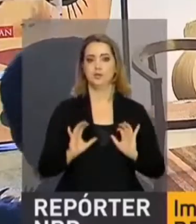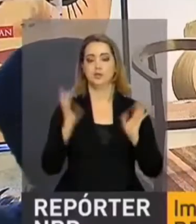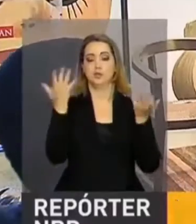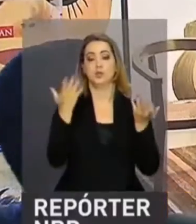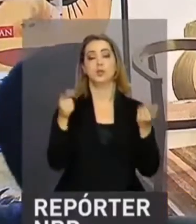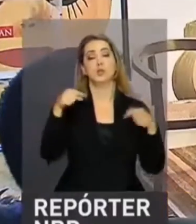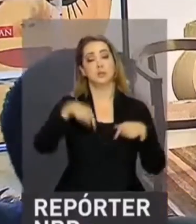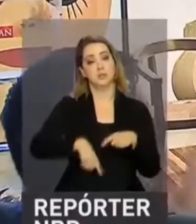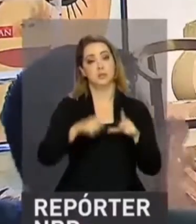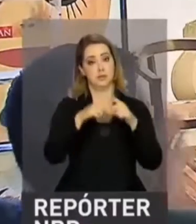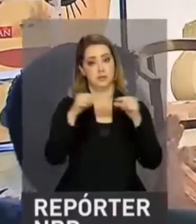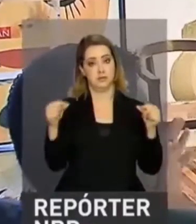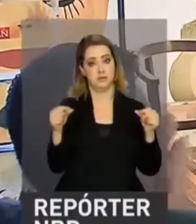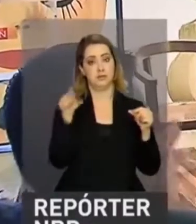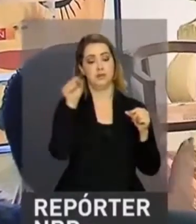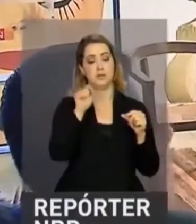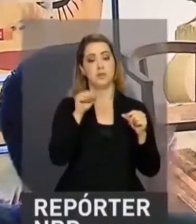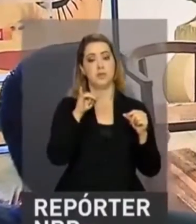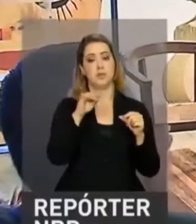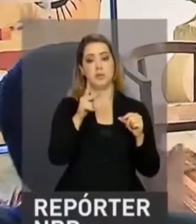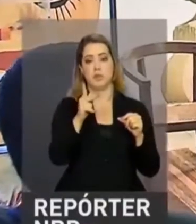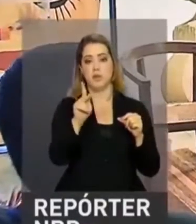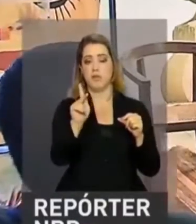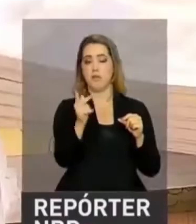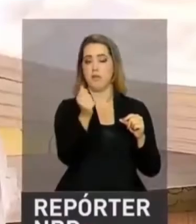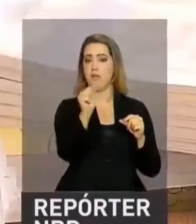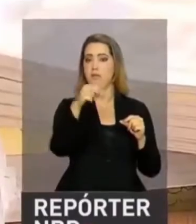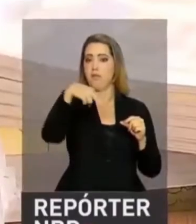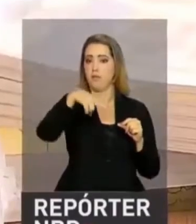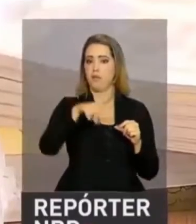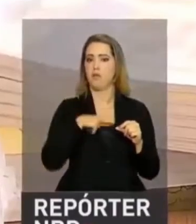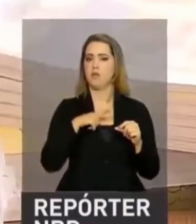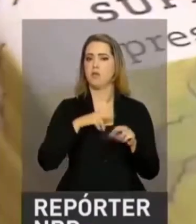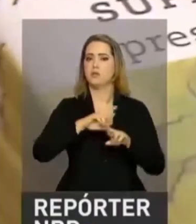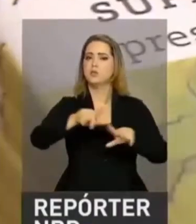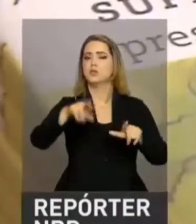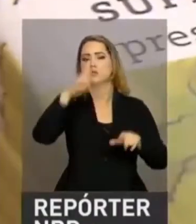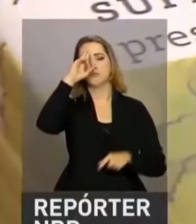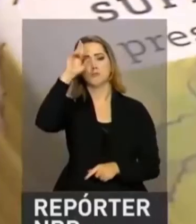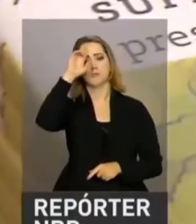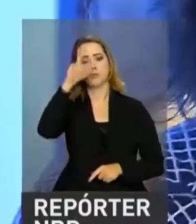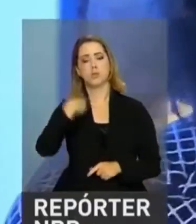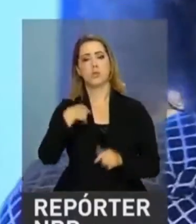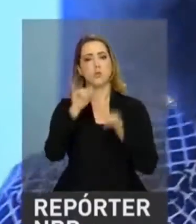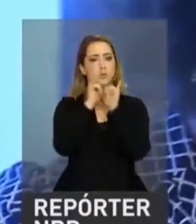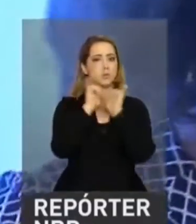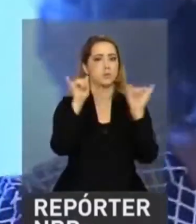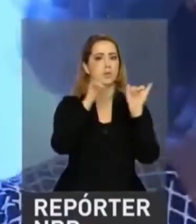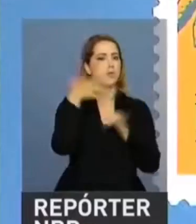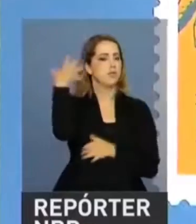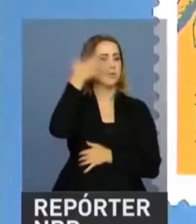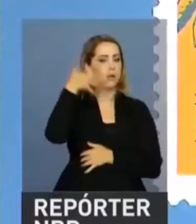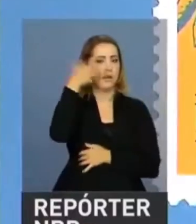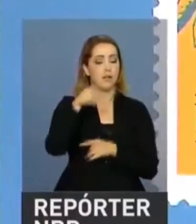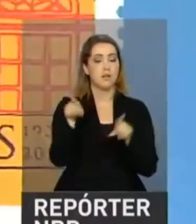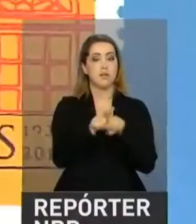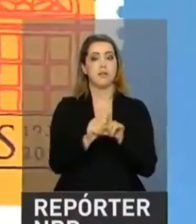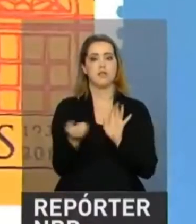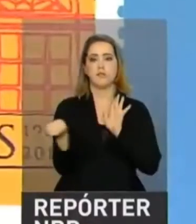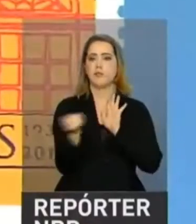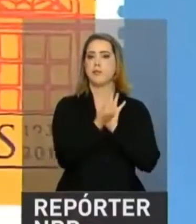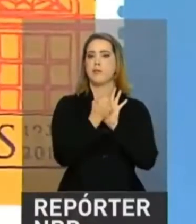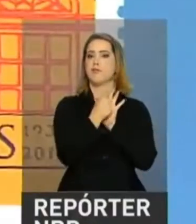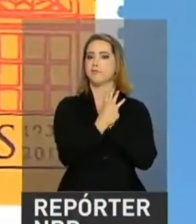sede do IPHAN, em Brasília, com a presença de autoridades e lançamentos de publicações, palestras e de um selo